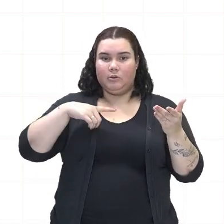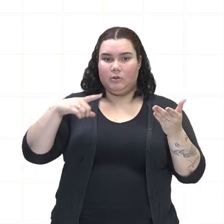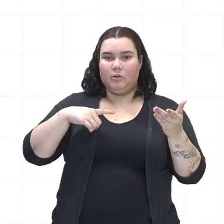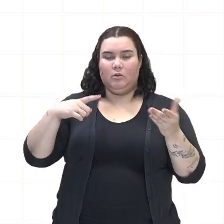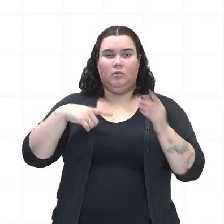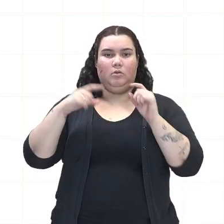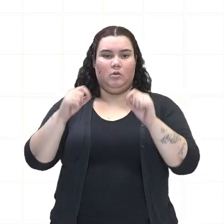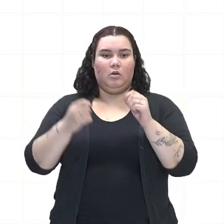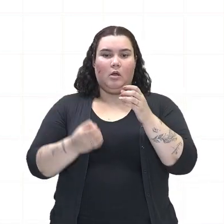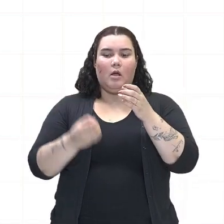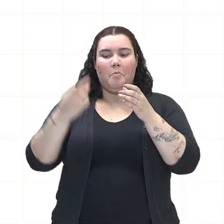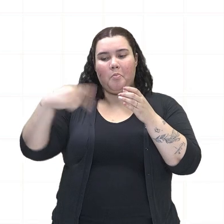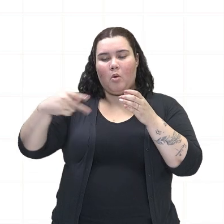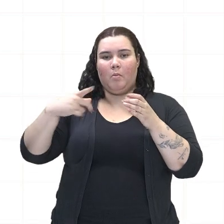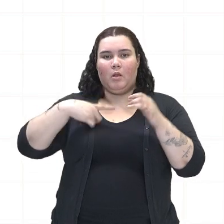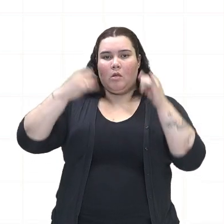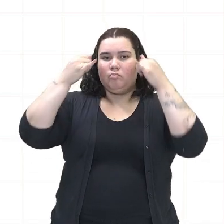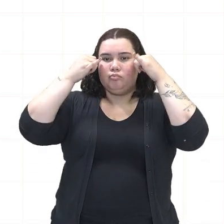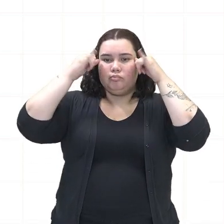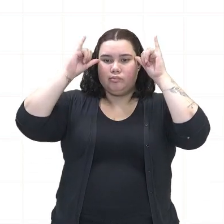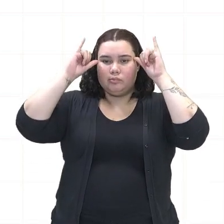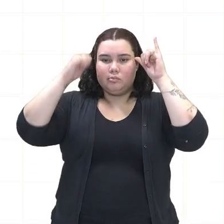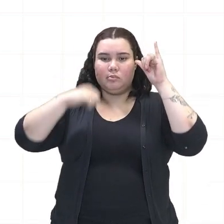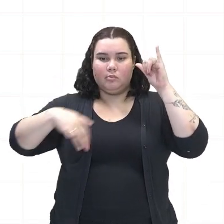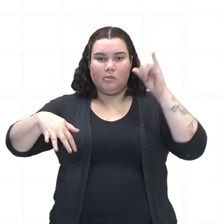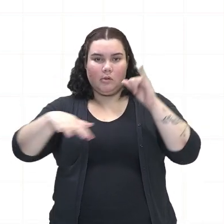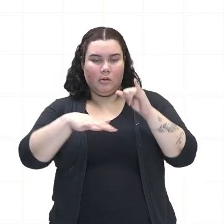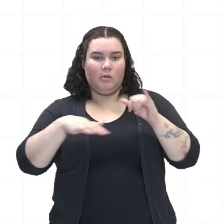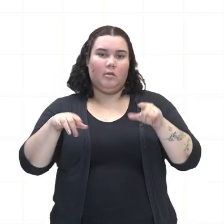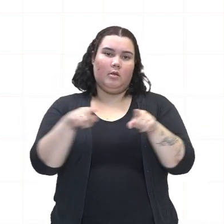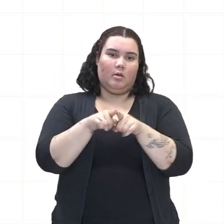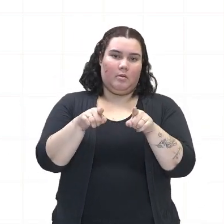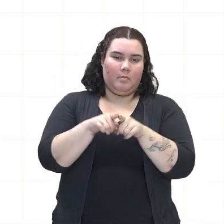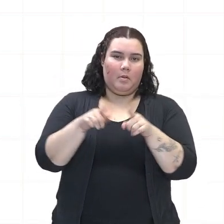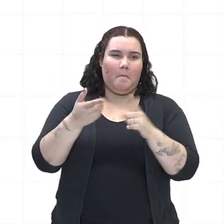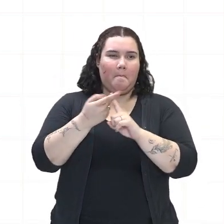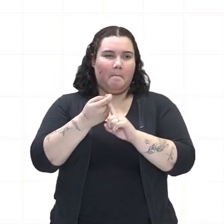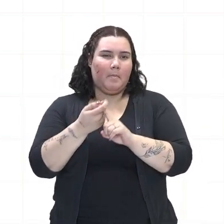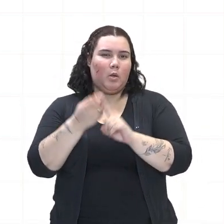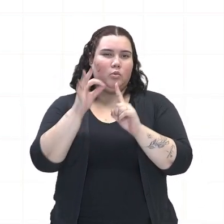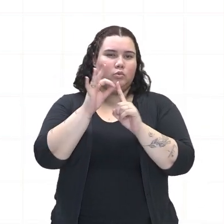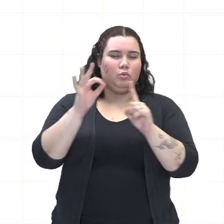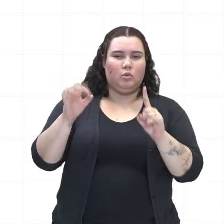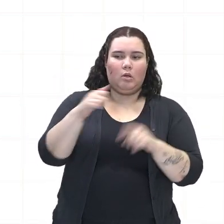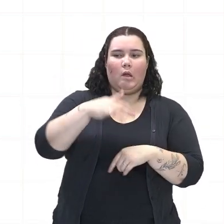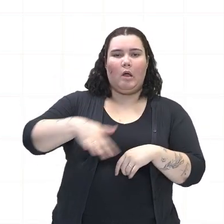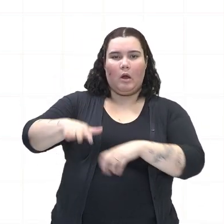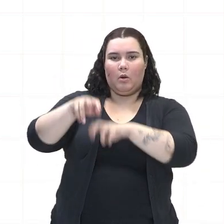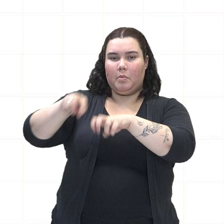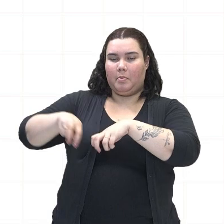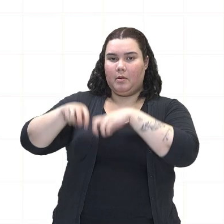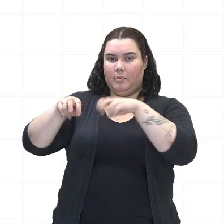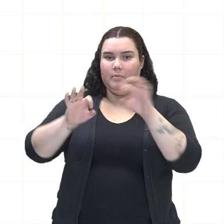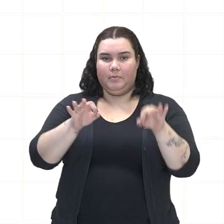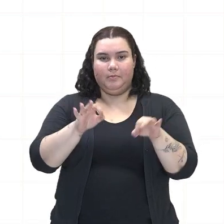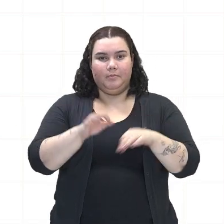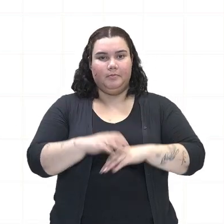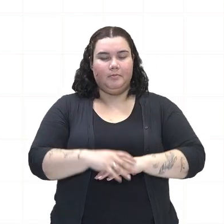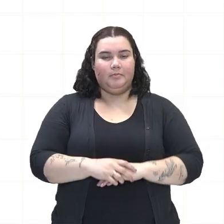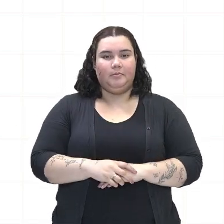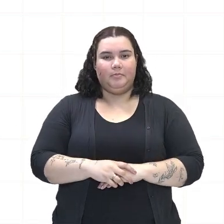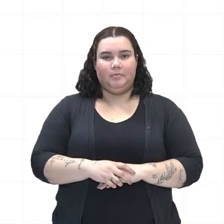para criação de gado, né? E ou para plantação de soja também, milho, enfim, agropecuária de maneira geral. Então o Brasil ele